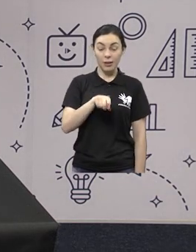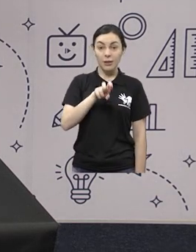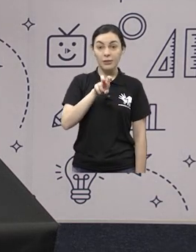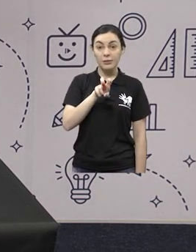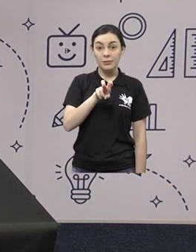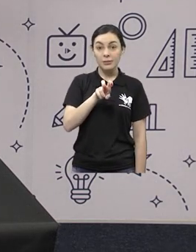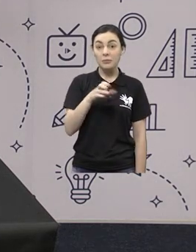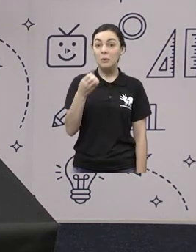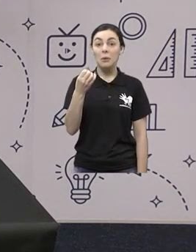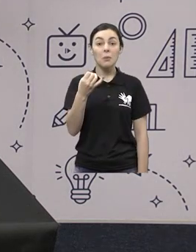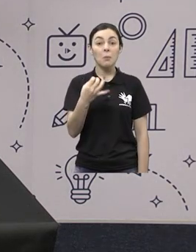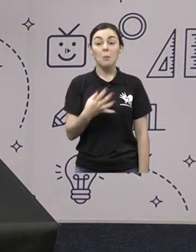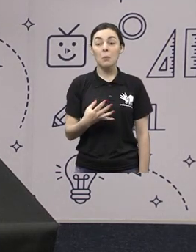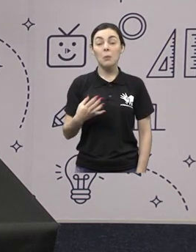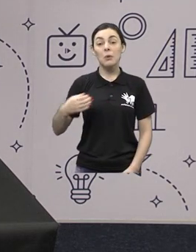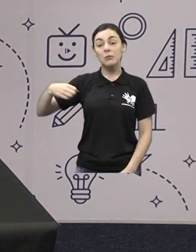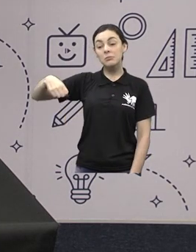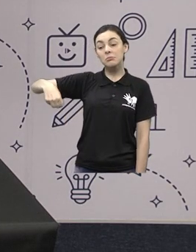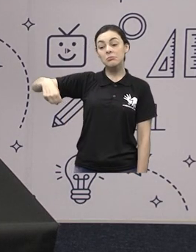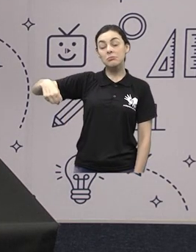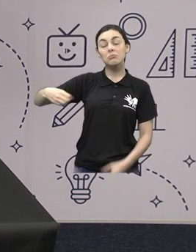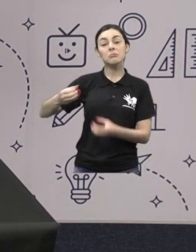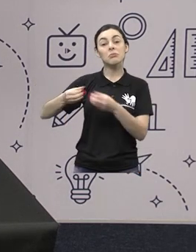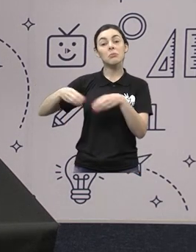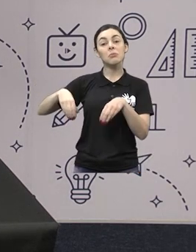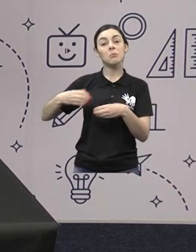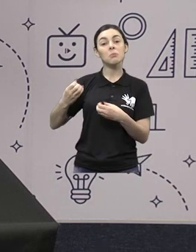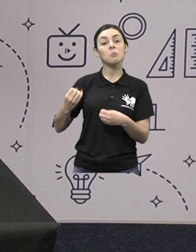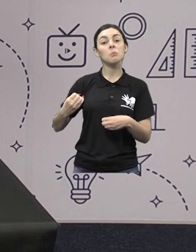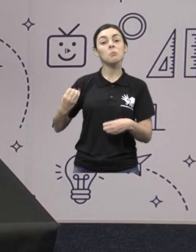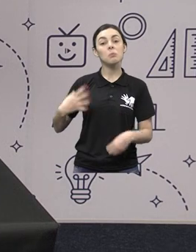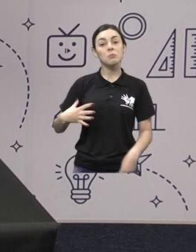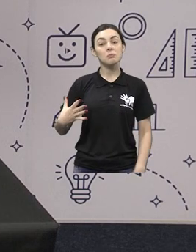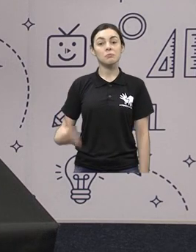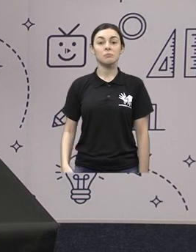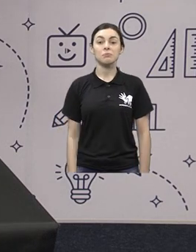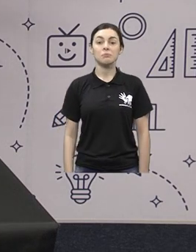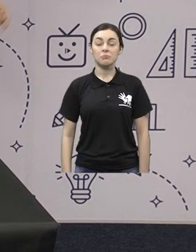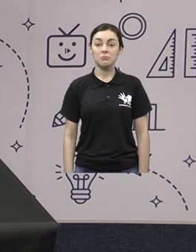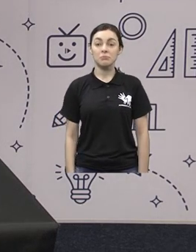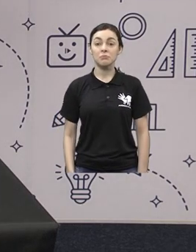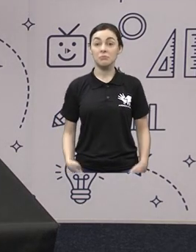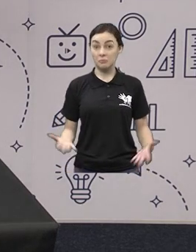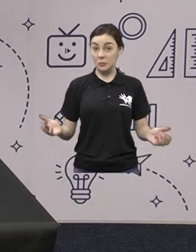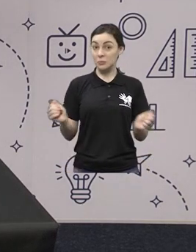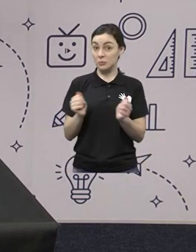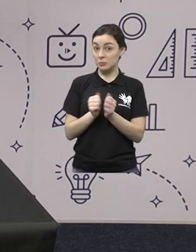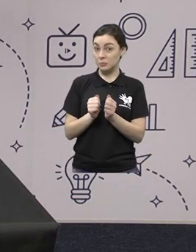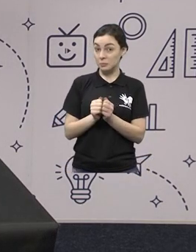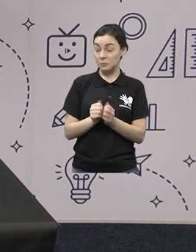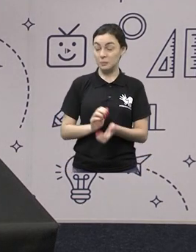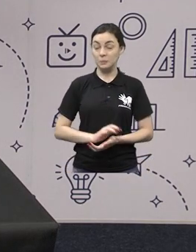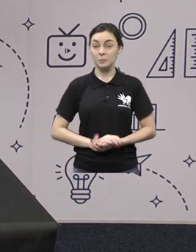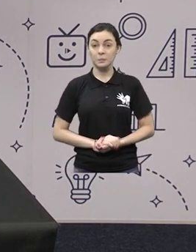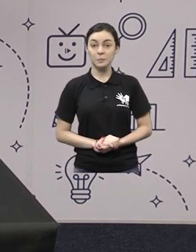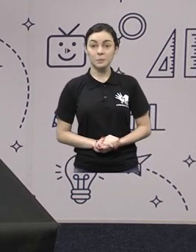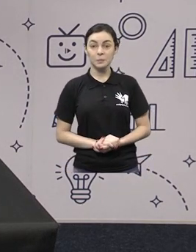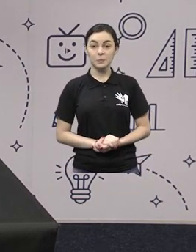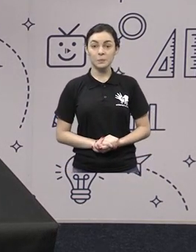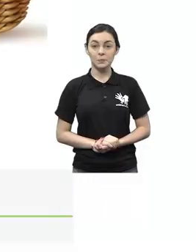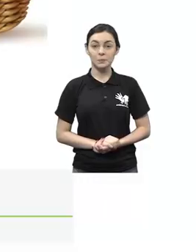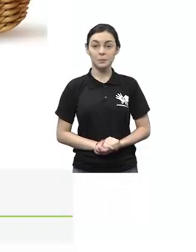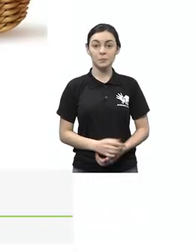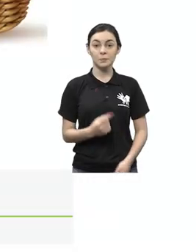5 e aqui tem 5, quantos ovos eu vou ter nesta cesta? Vamos ver? Vamos juntar os